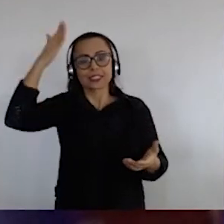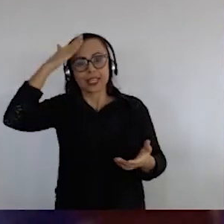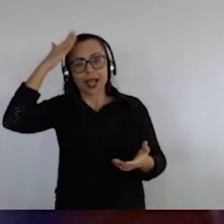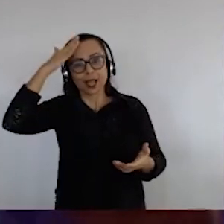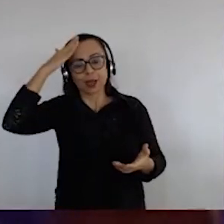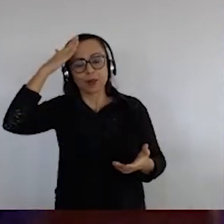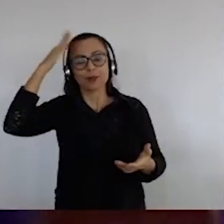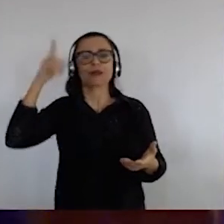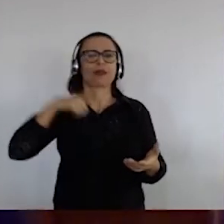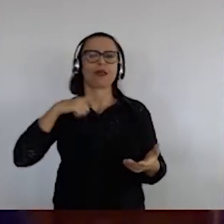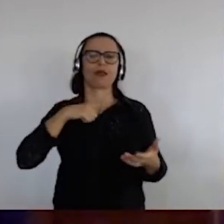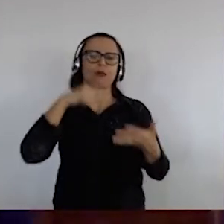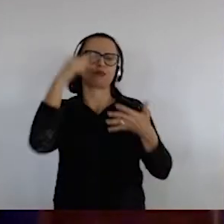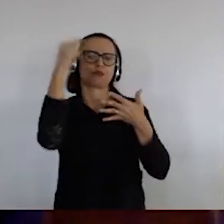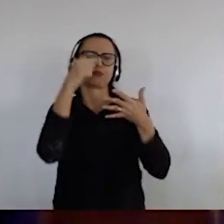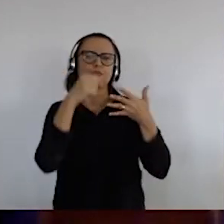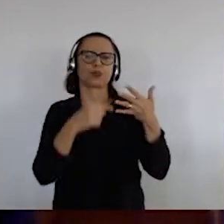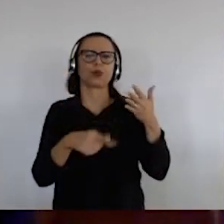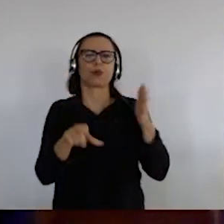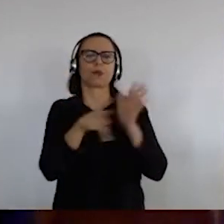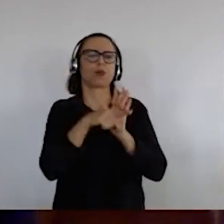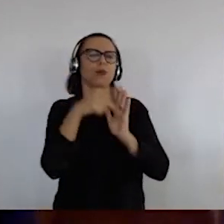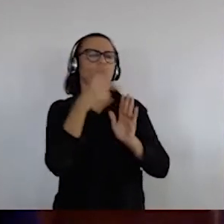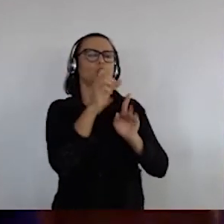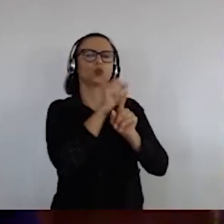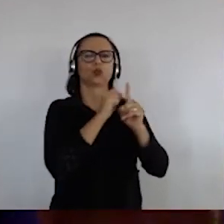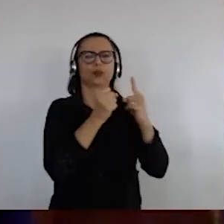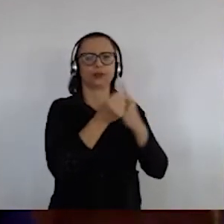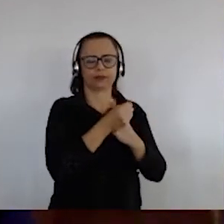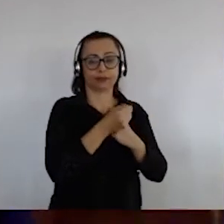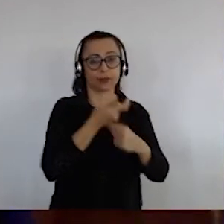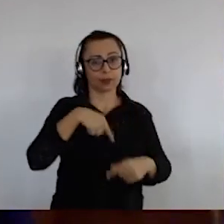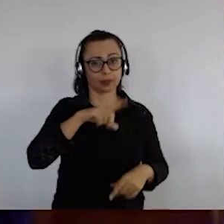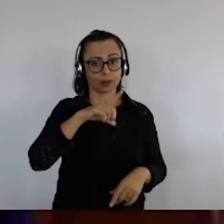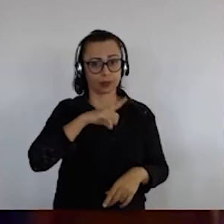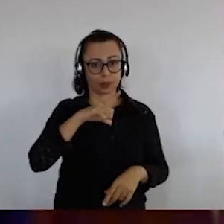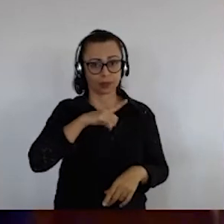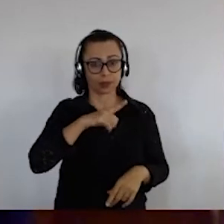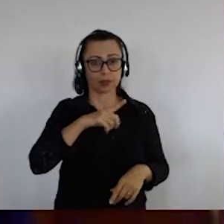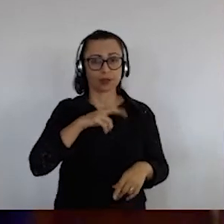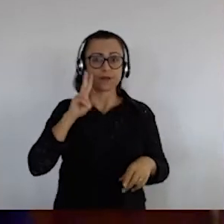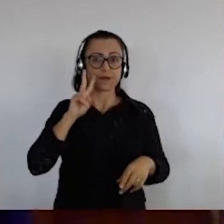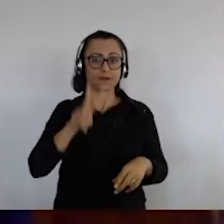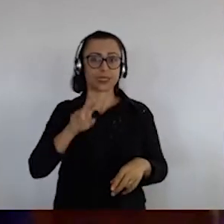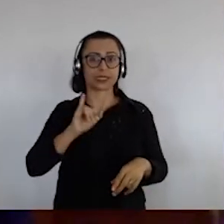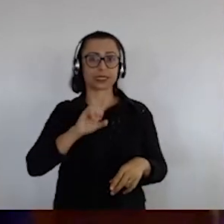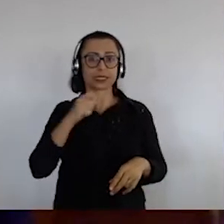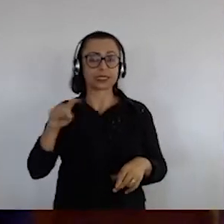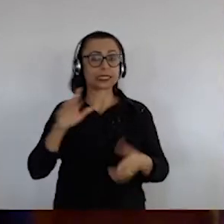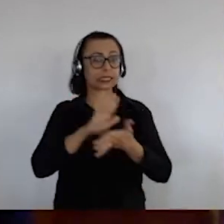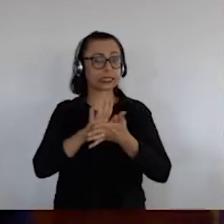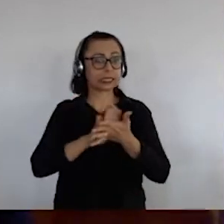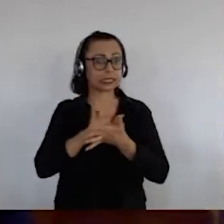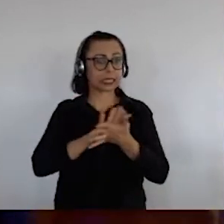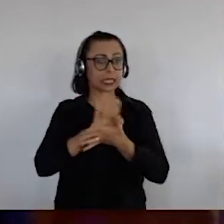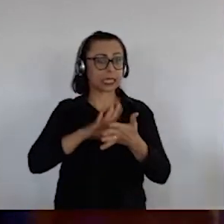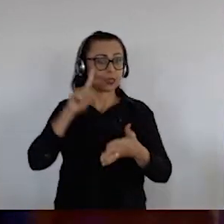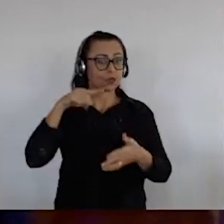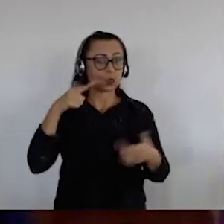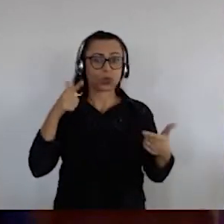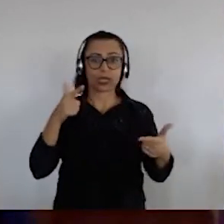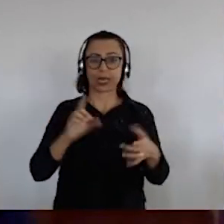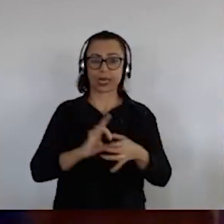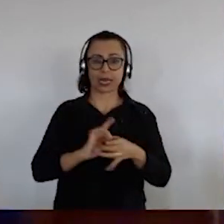são prerrogativas da própria sociedade, né? Temos que ter esta visão de que sem advogado não há